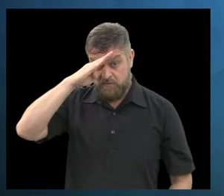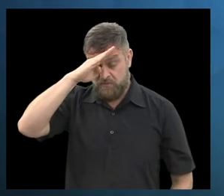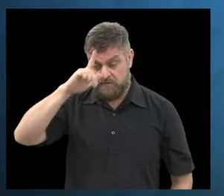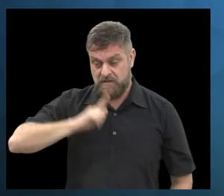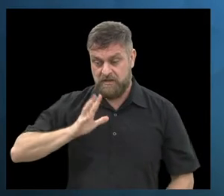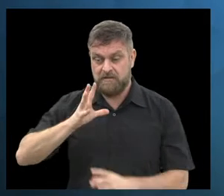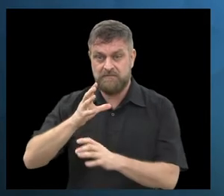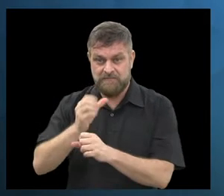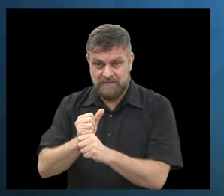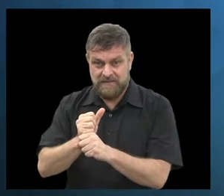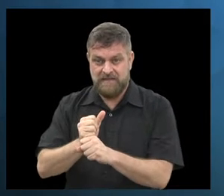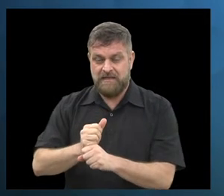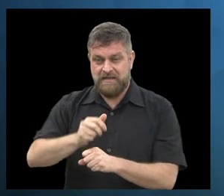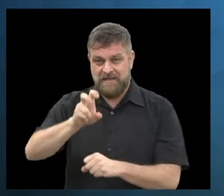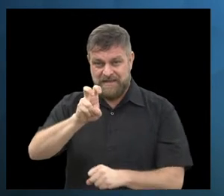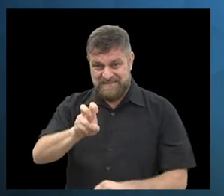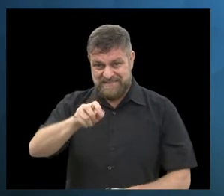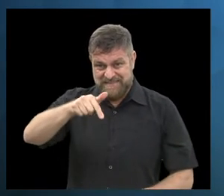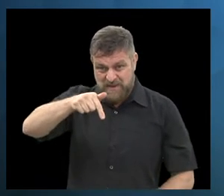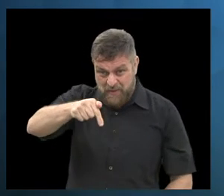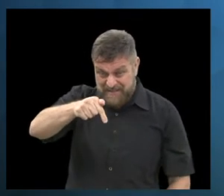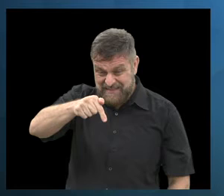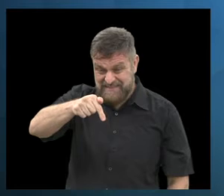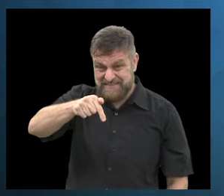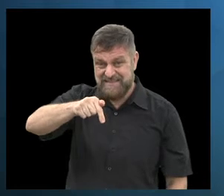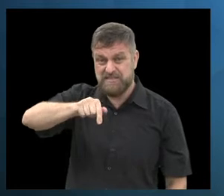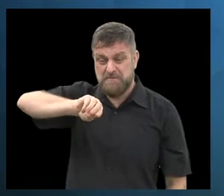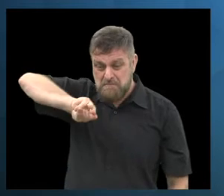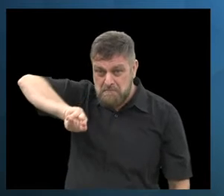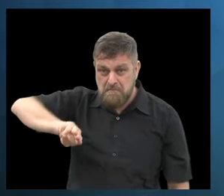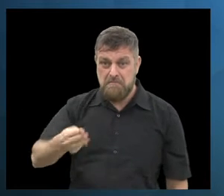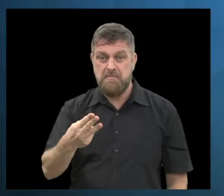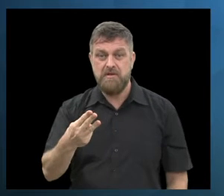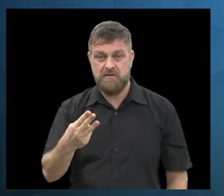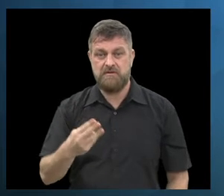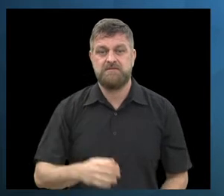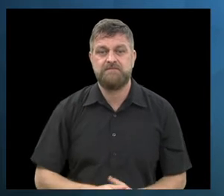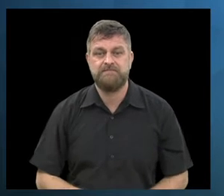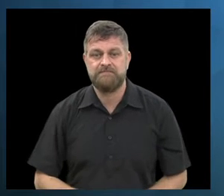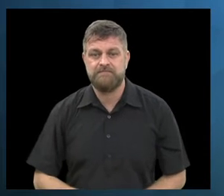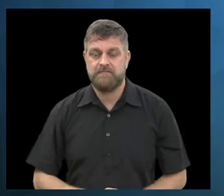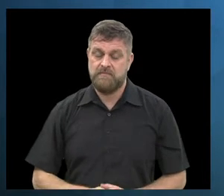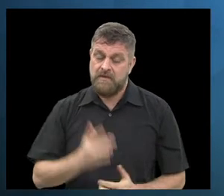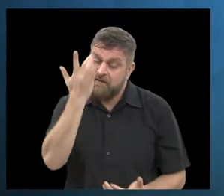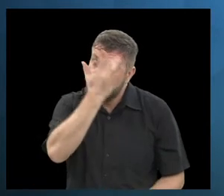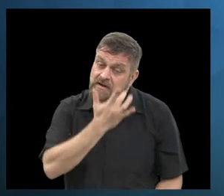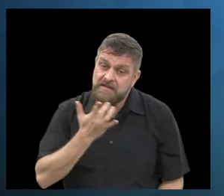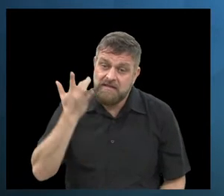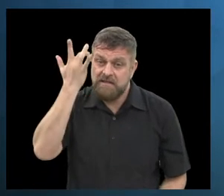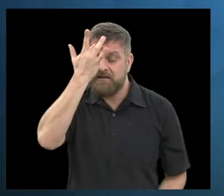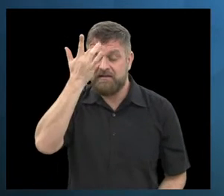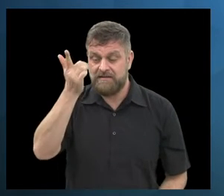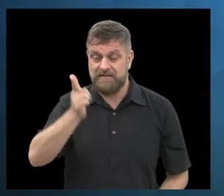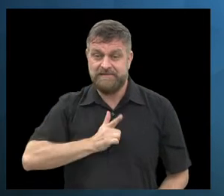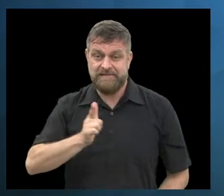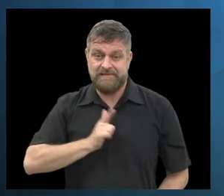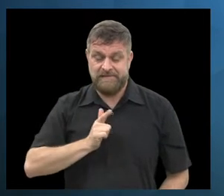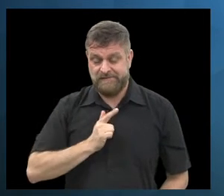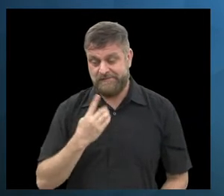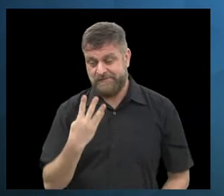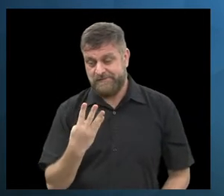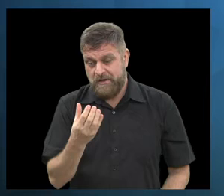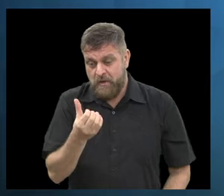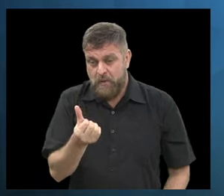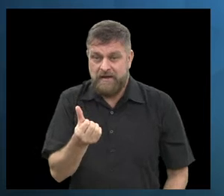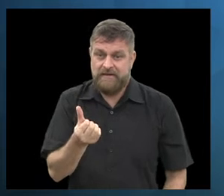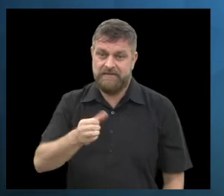Jair Messias Bolsonaro alcançou a casa dos 57 milhões dos votos, enquanto Fernando Haddad do PT